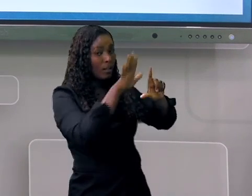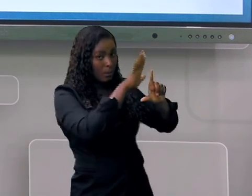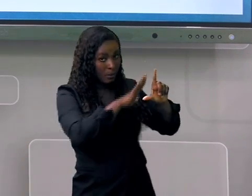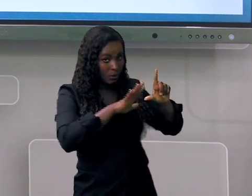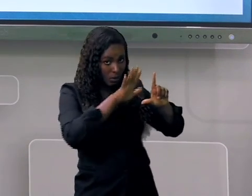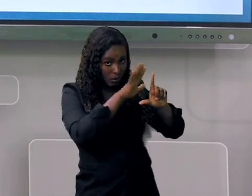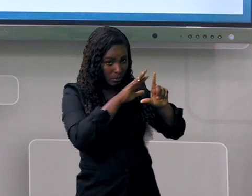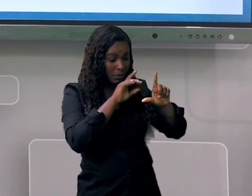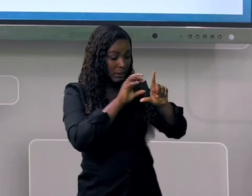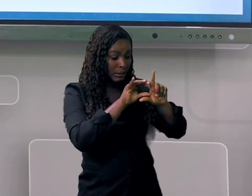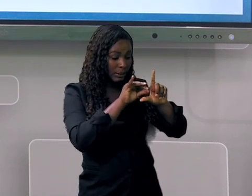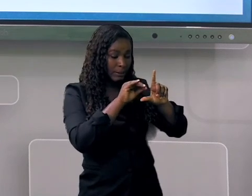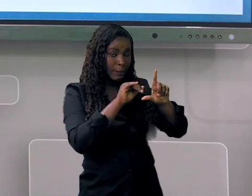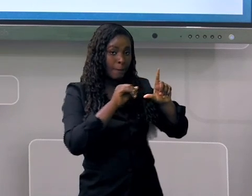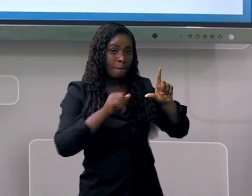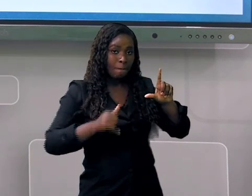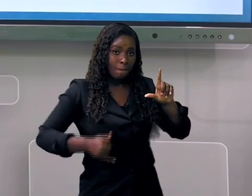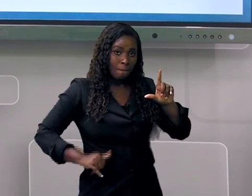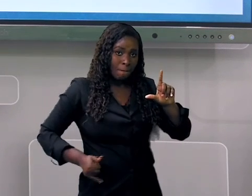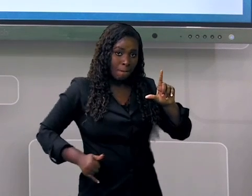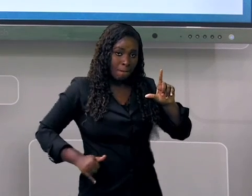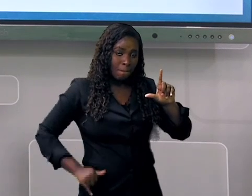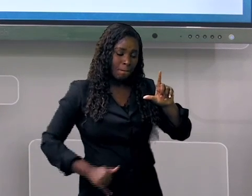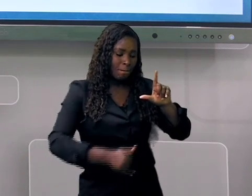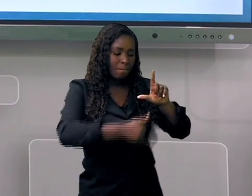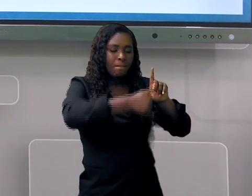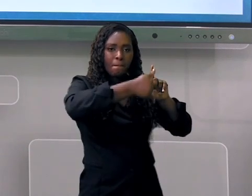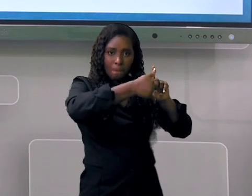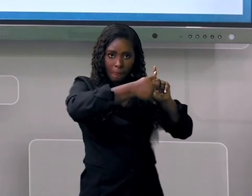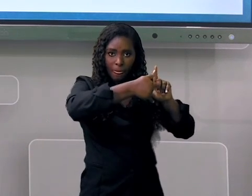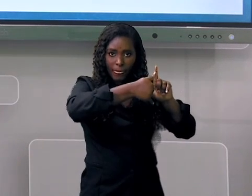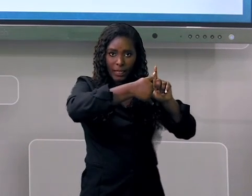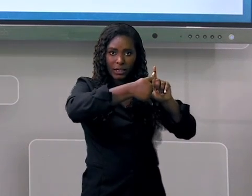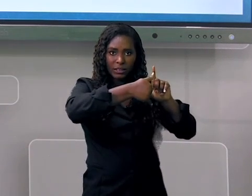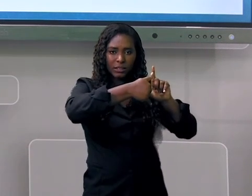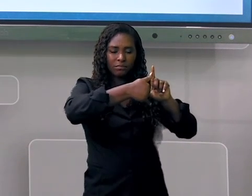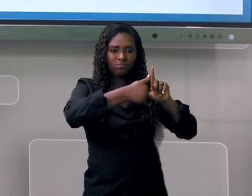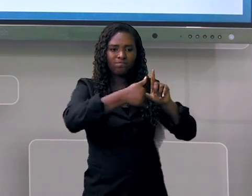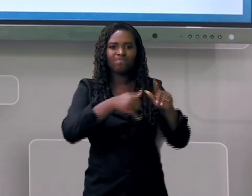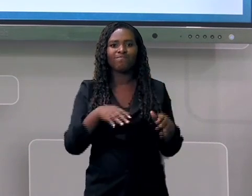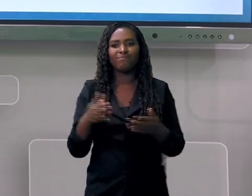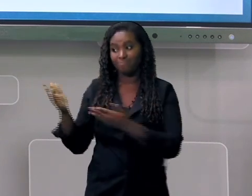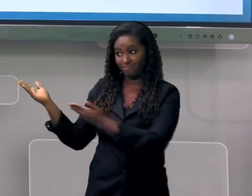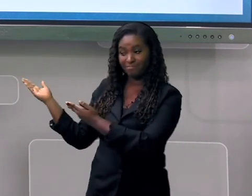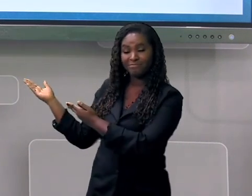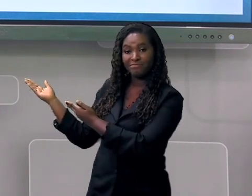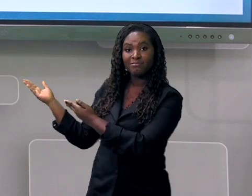atividades na plataforma SMED-GV, aponte a câmera do seu celular na imagem que aparece no canto da